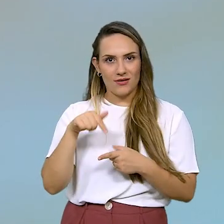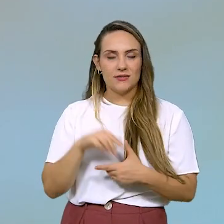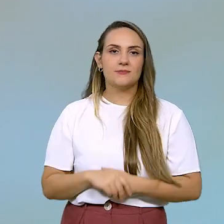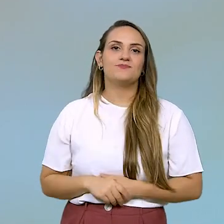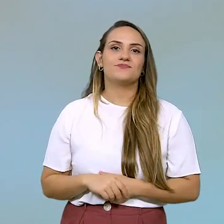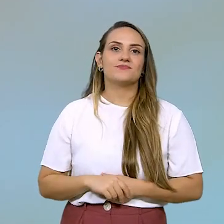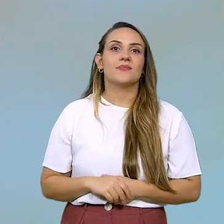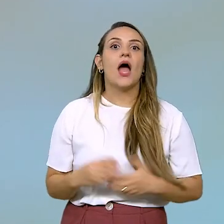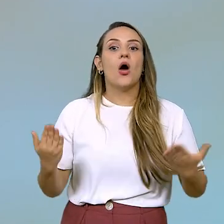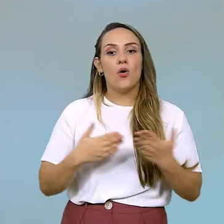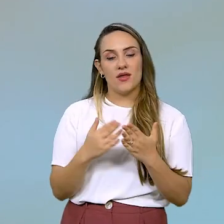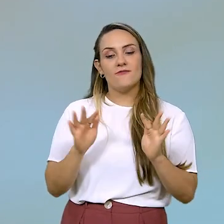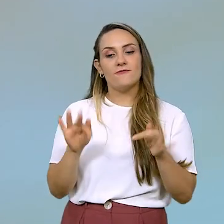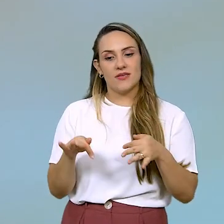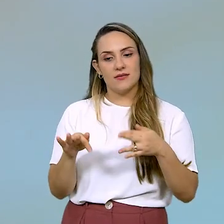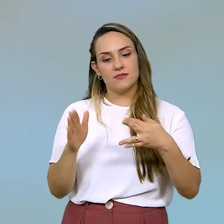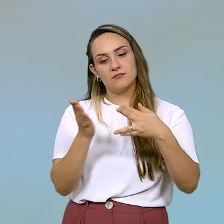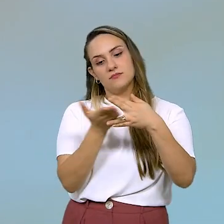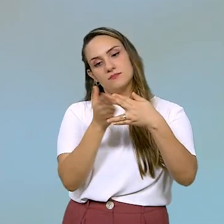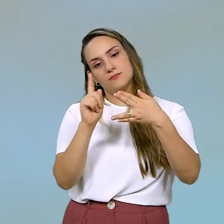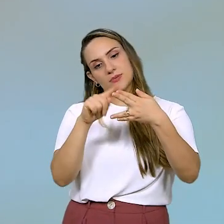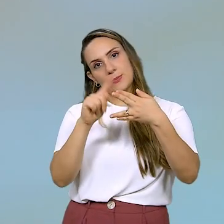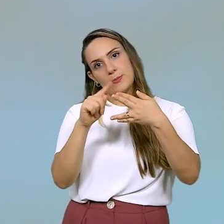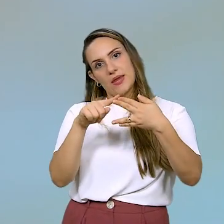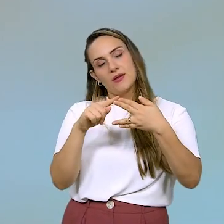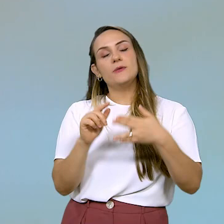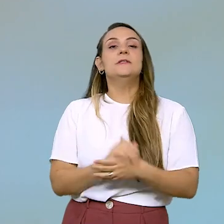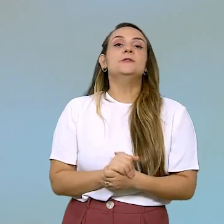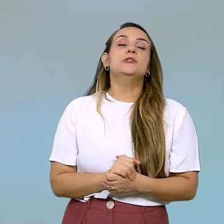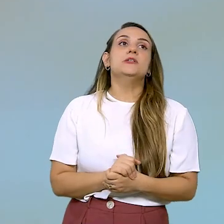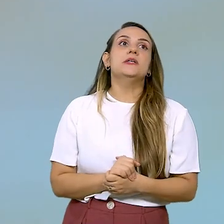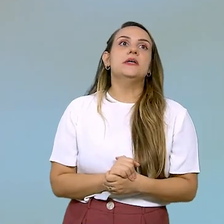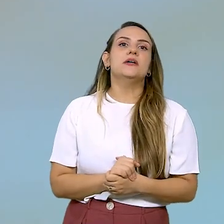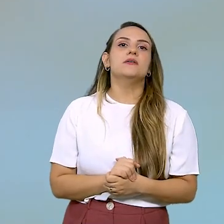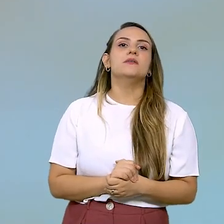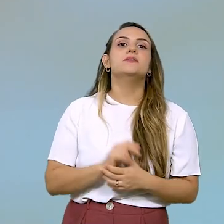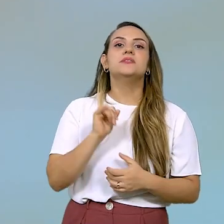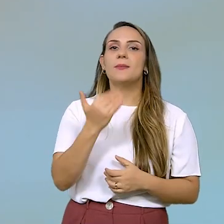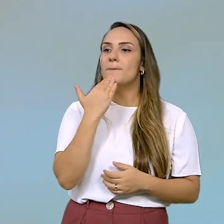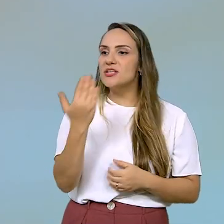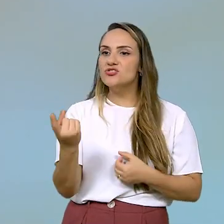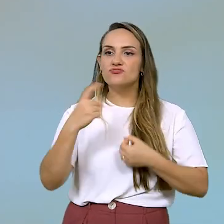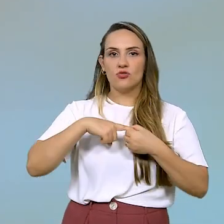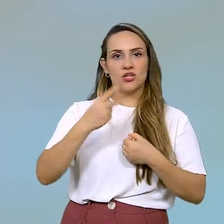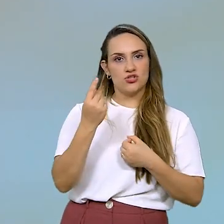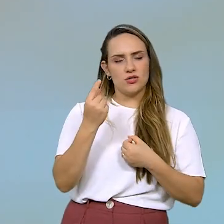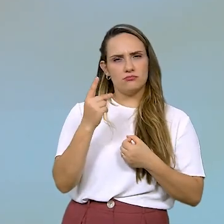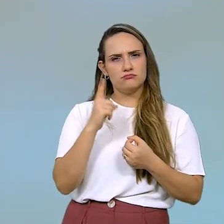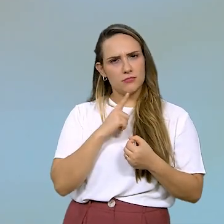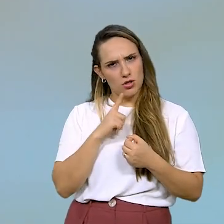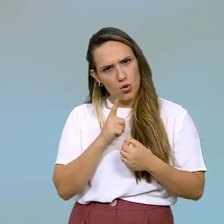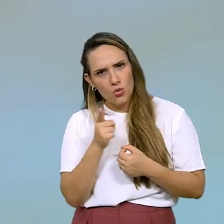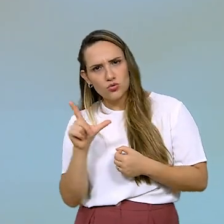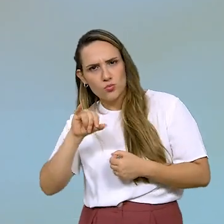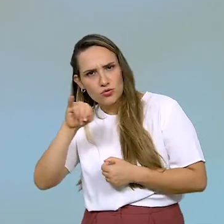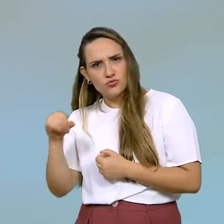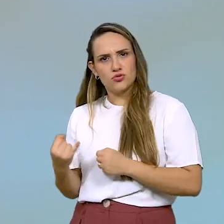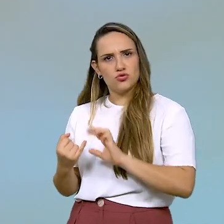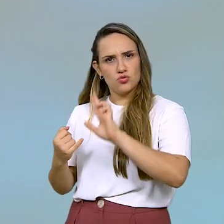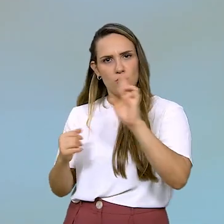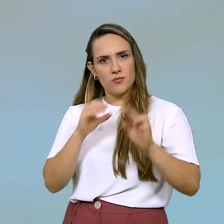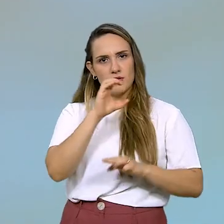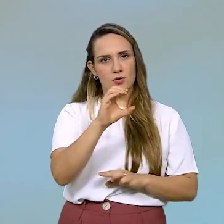o programa, o primeiro bloco do nosso programa, Gabriel, além da restituição desses créditos tributários, também existe uma modalidade